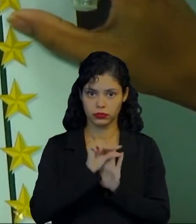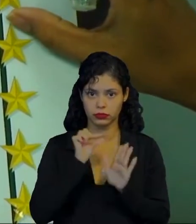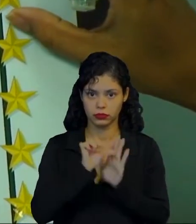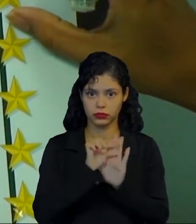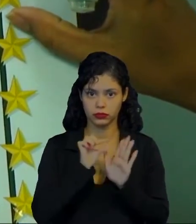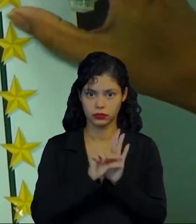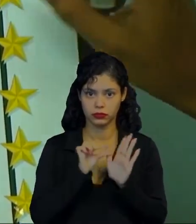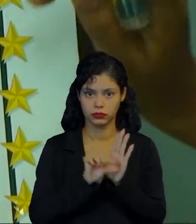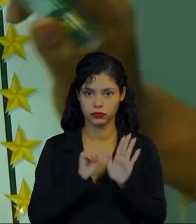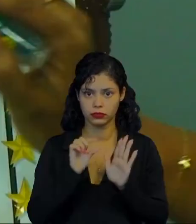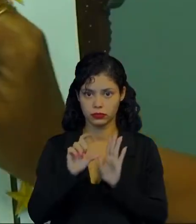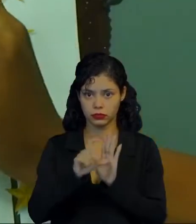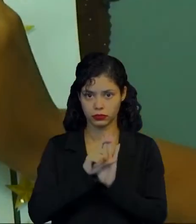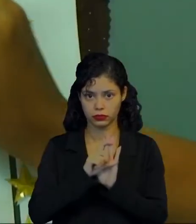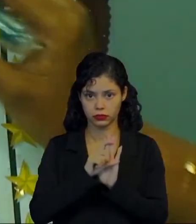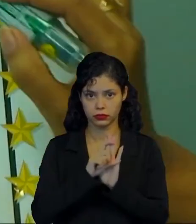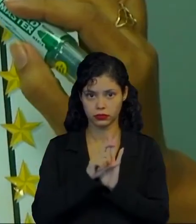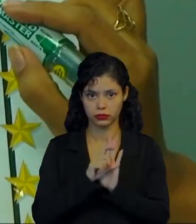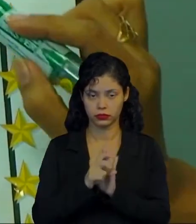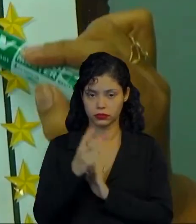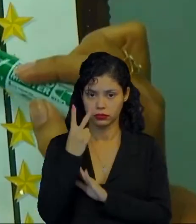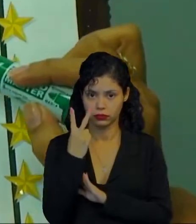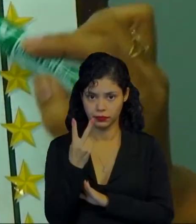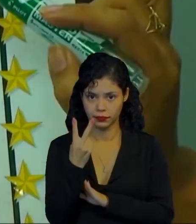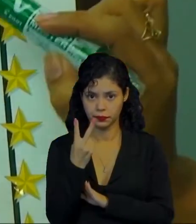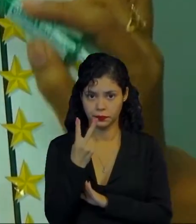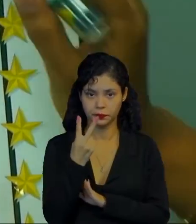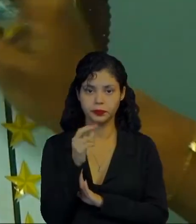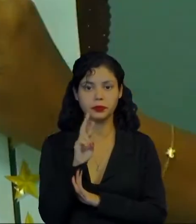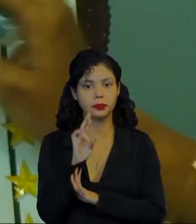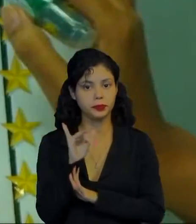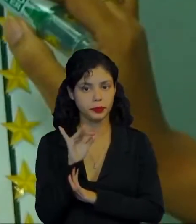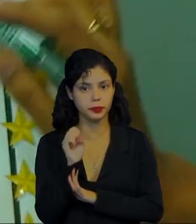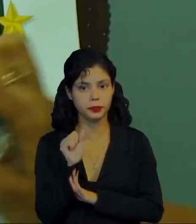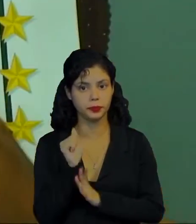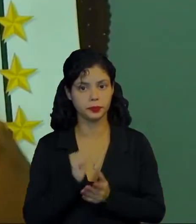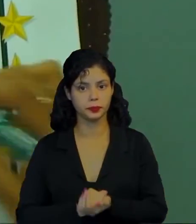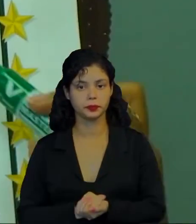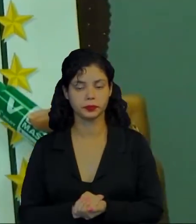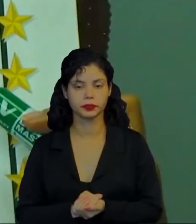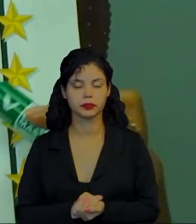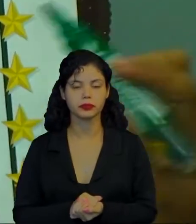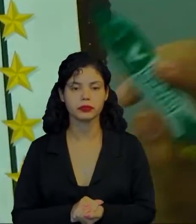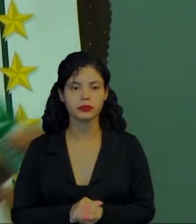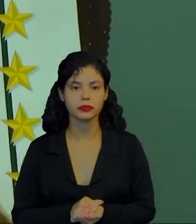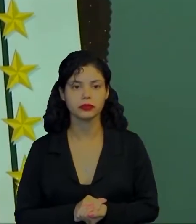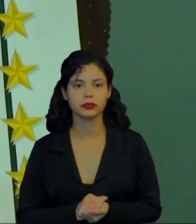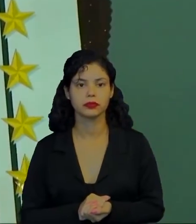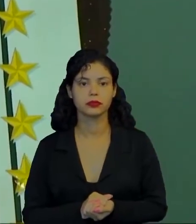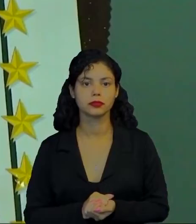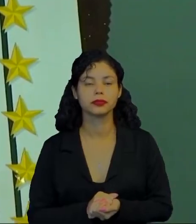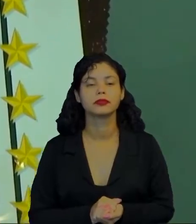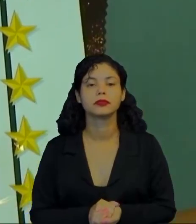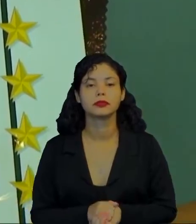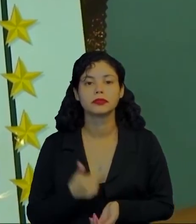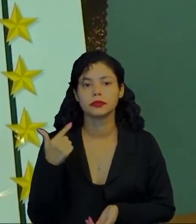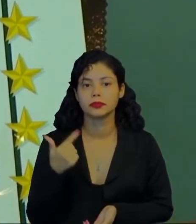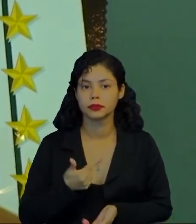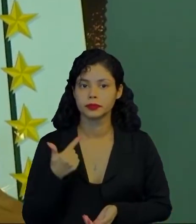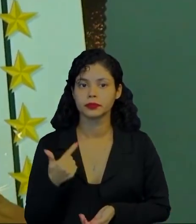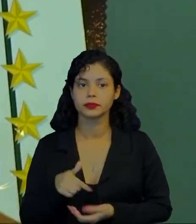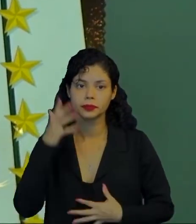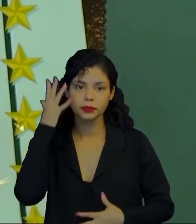uma estrofe e 2 palavras que rimam, maluco, matuto. Na segunda,